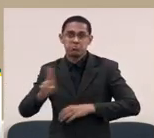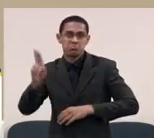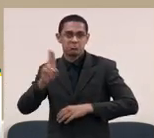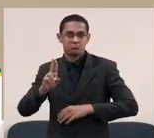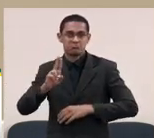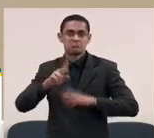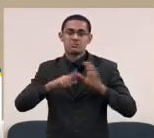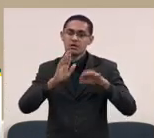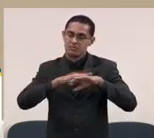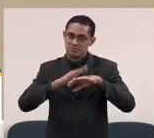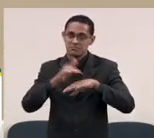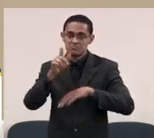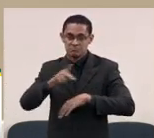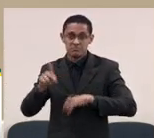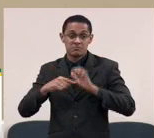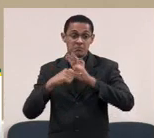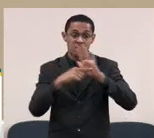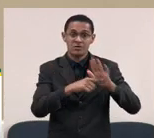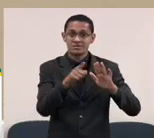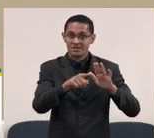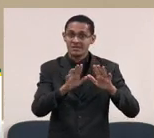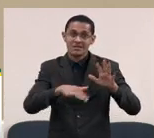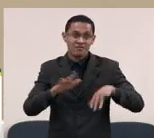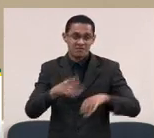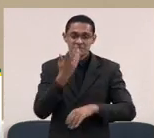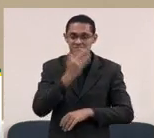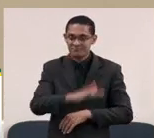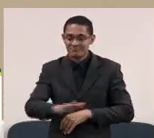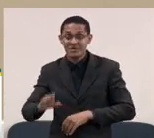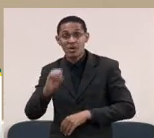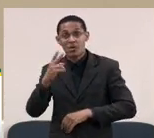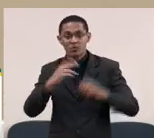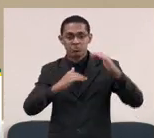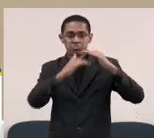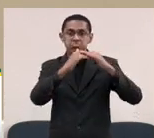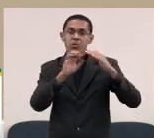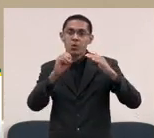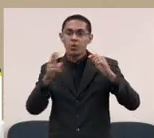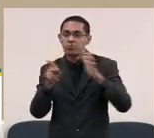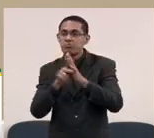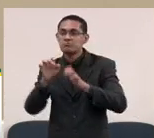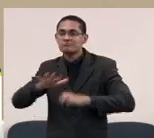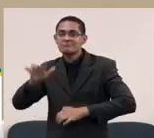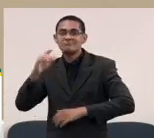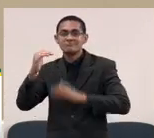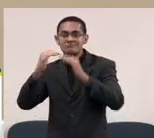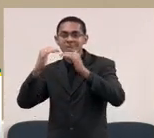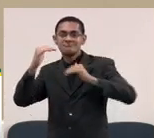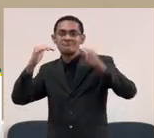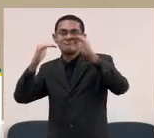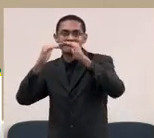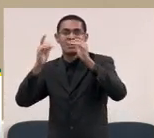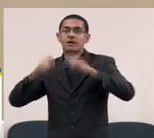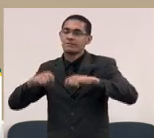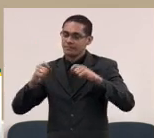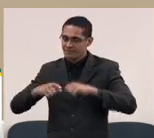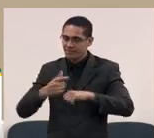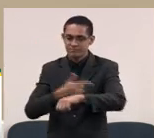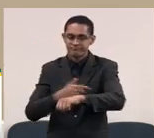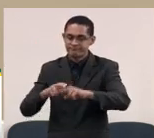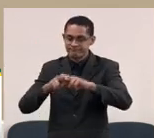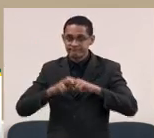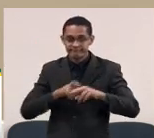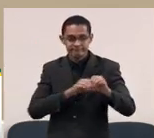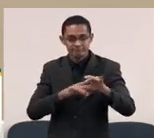aquele aluno, seja o aluno da educação infantil ou do ambiente da universidade, que a educação ela pode transformar, que ela pode